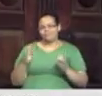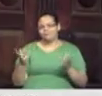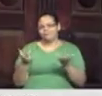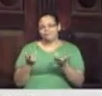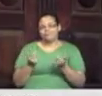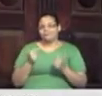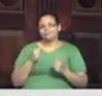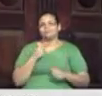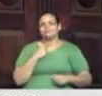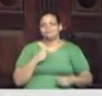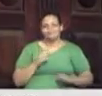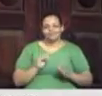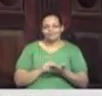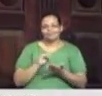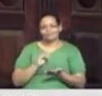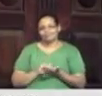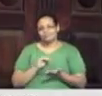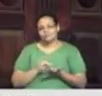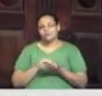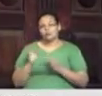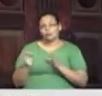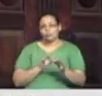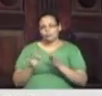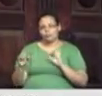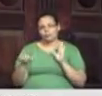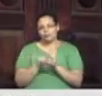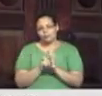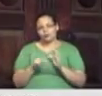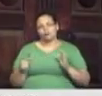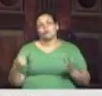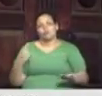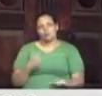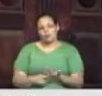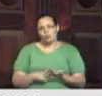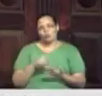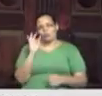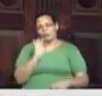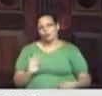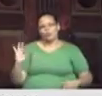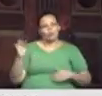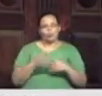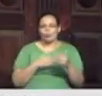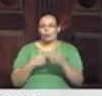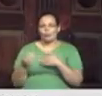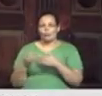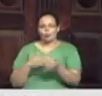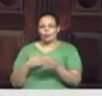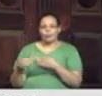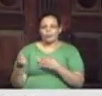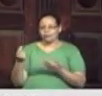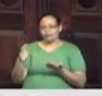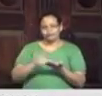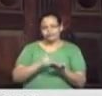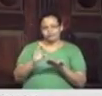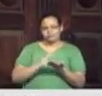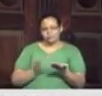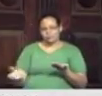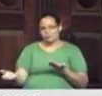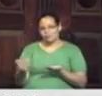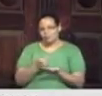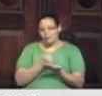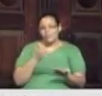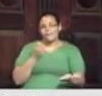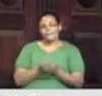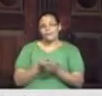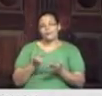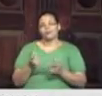se você coloca dentro de um projeto de lei, de um acordo com a União Federal, que qualquer recurso que entre vá para pagamento